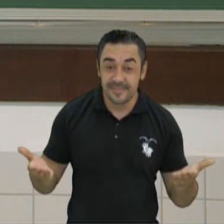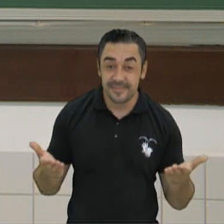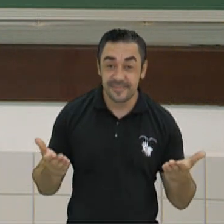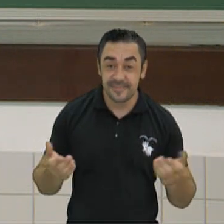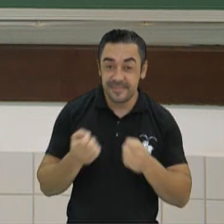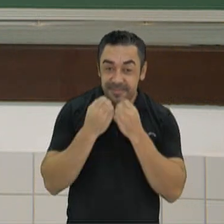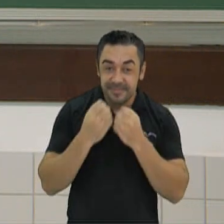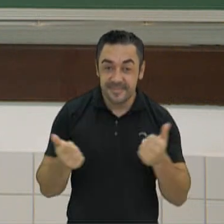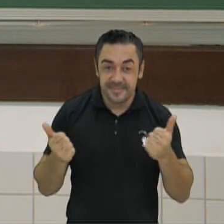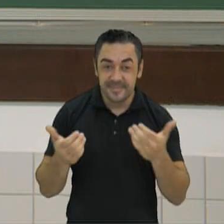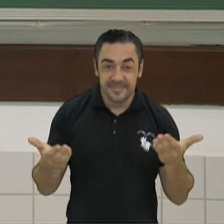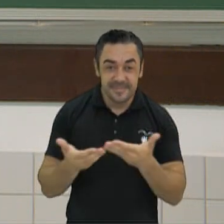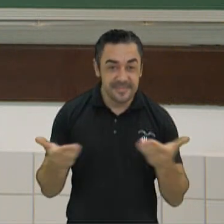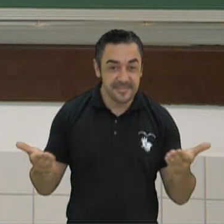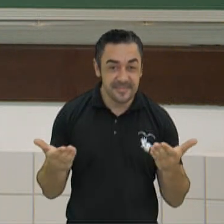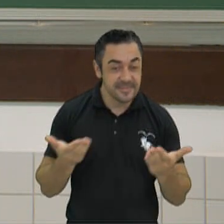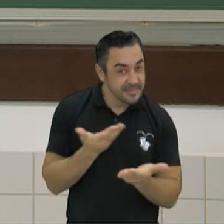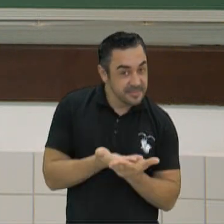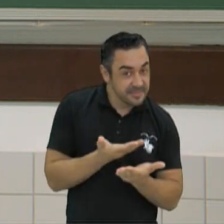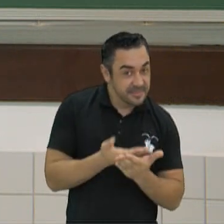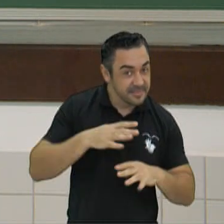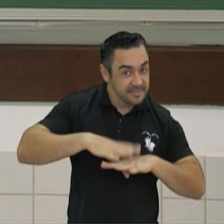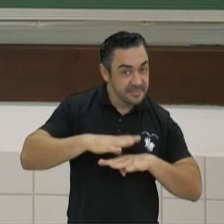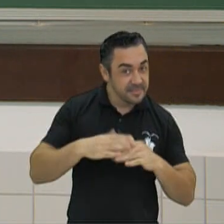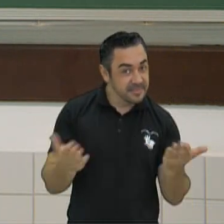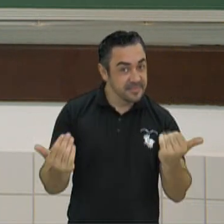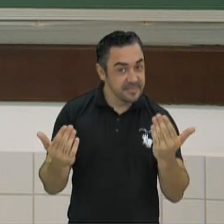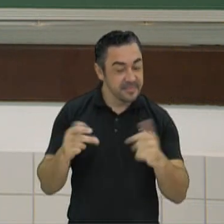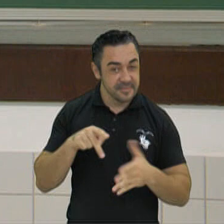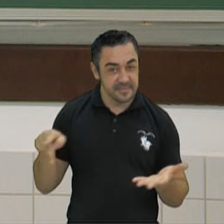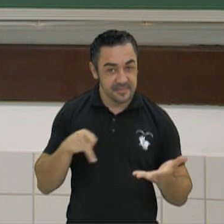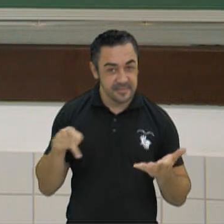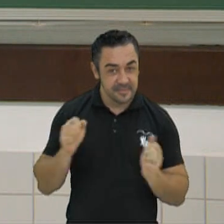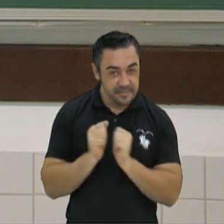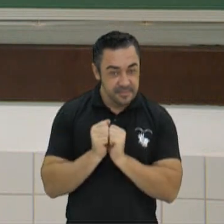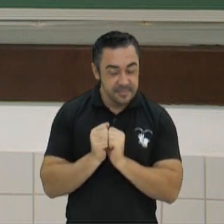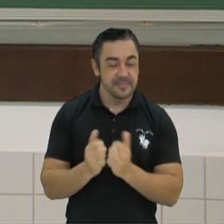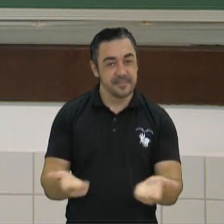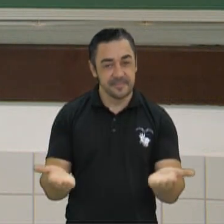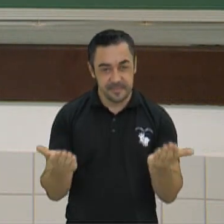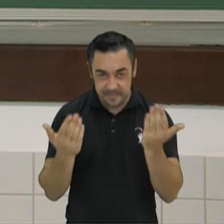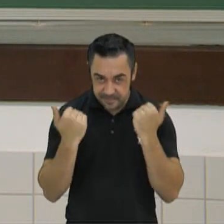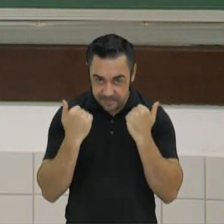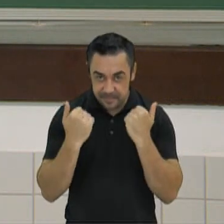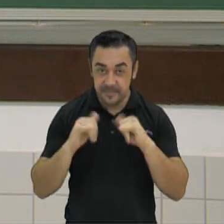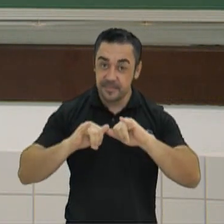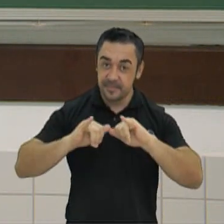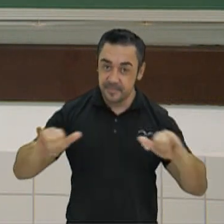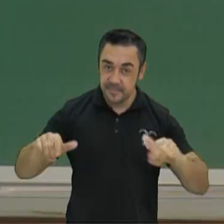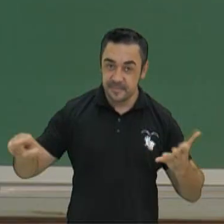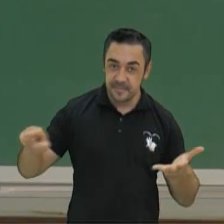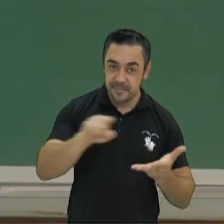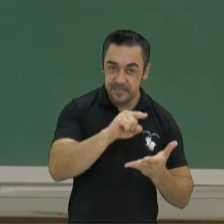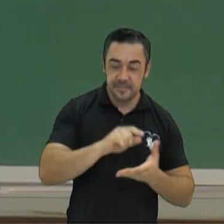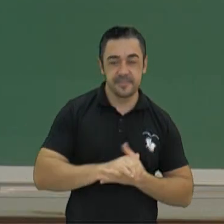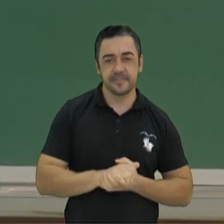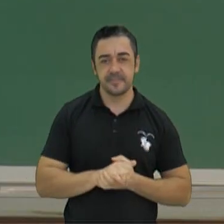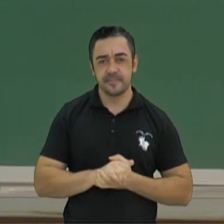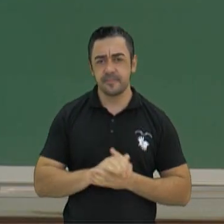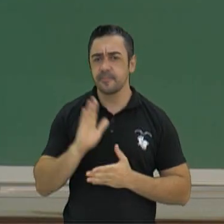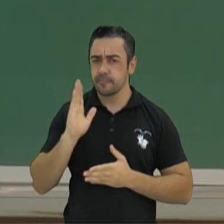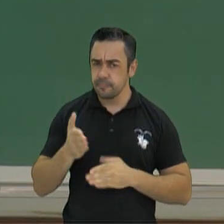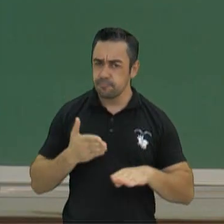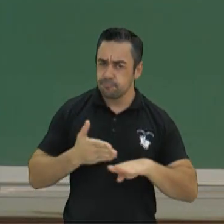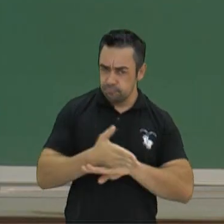galerinha, tudo bem? Vamos lá para mais uma aulinha de matemática aqui com a professora Neomar? Então, vamos lá para os recadinhos? Então, já entraram